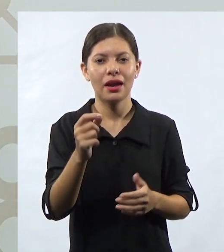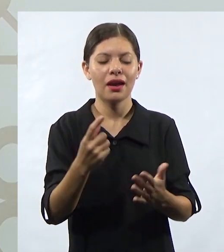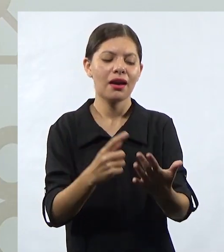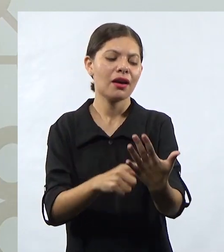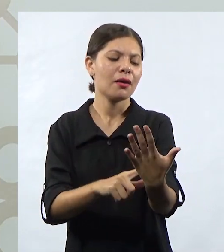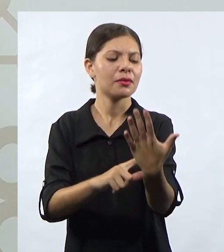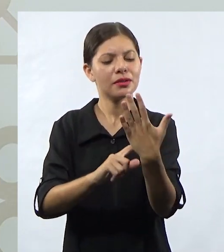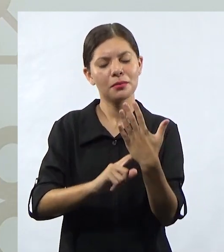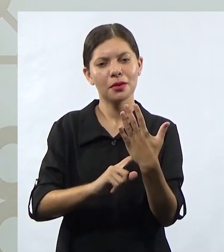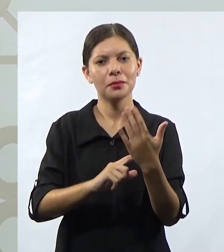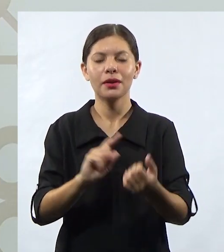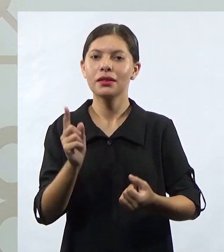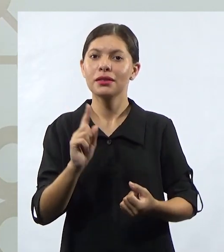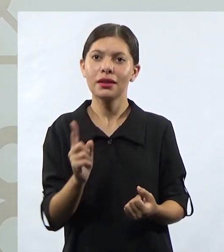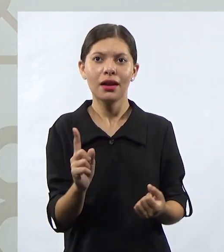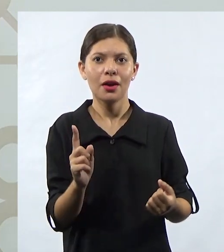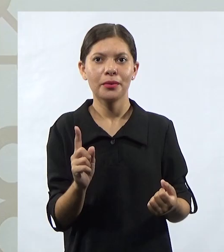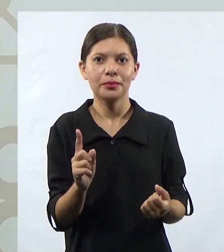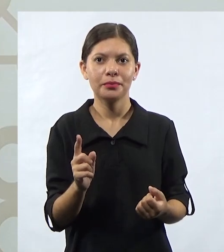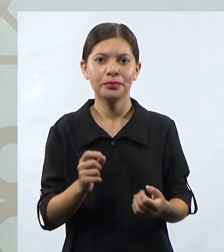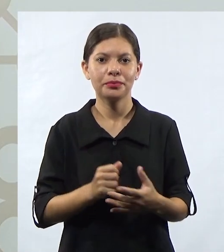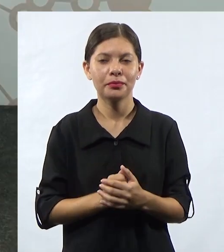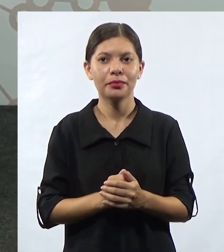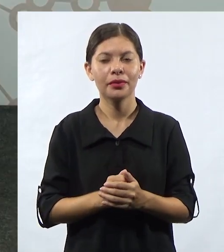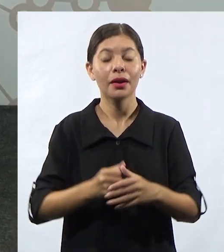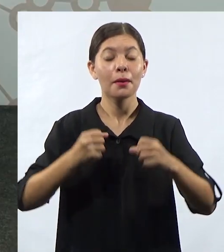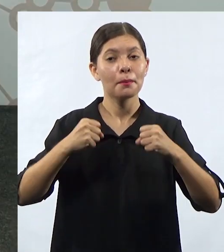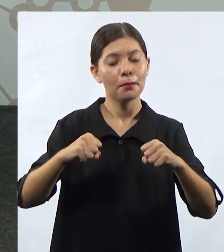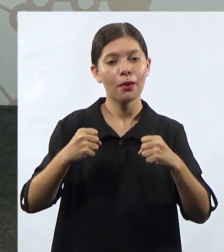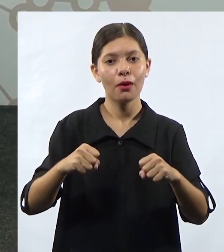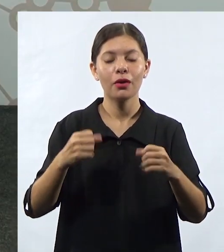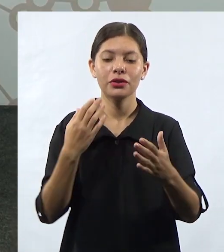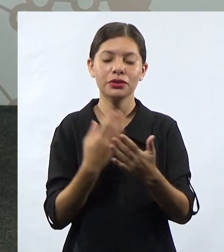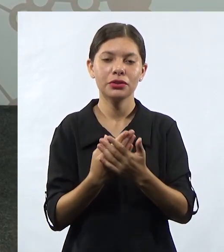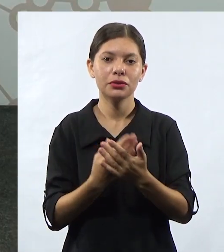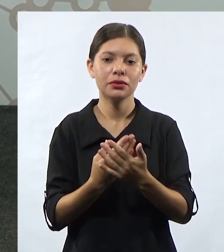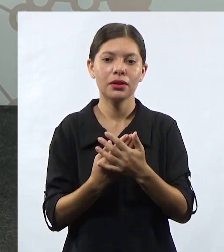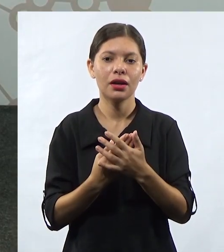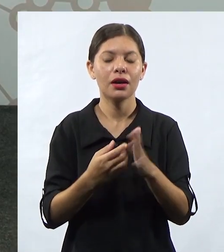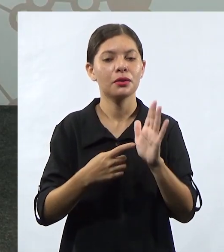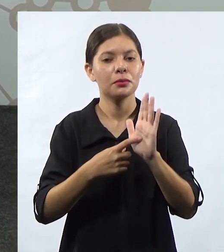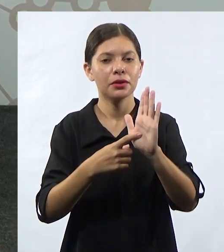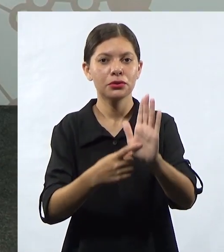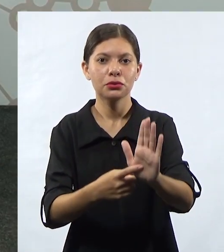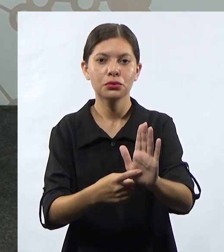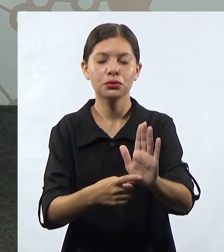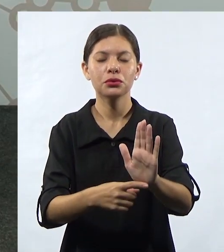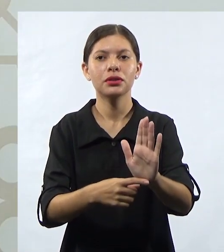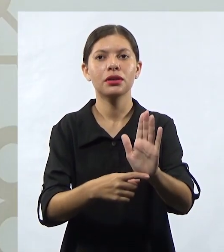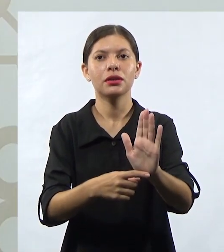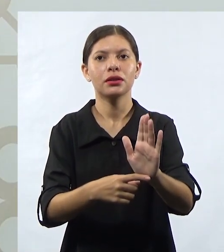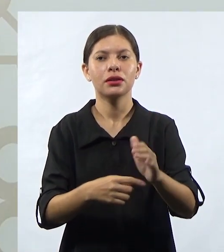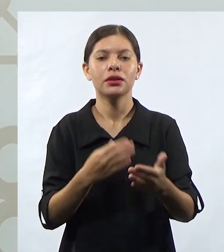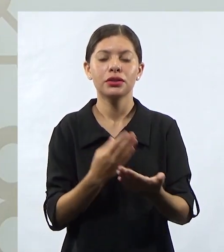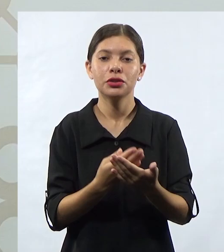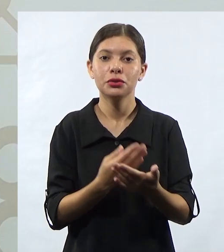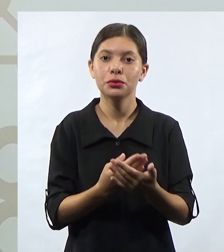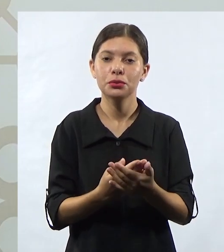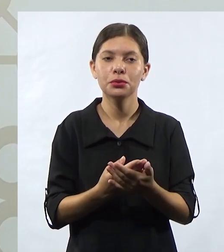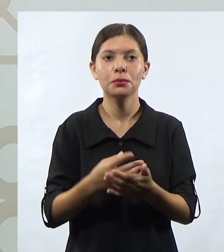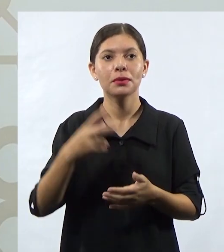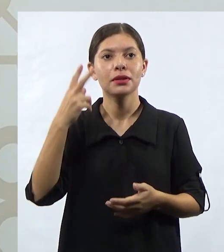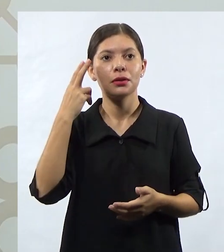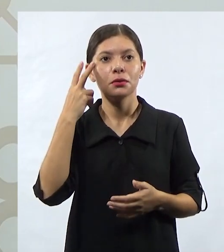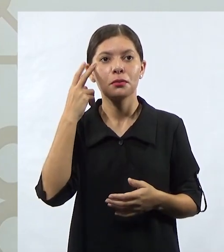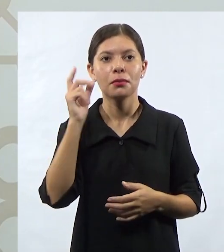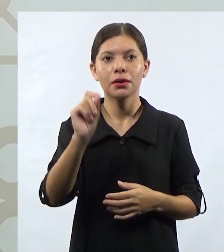você. Você pode até usar a linha do tempo para você poder estudar, né, como um recurso de estudo. Mas, na maioria das vezes, você faz